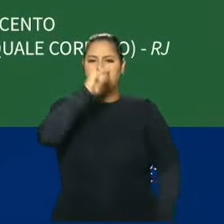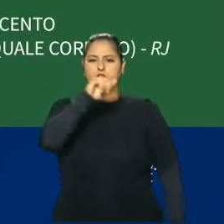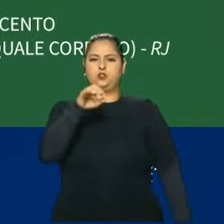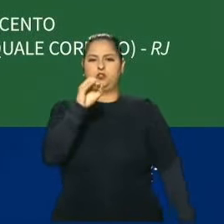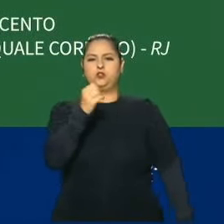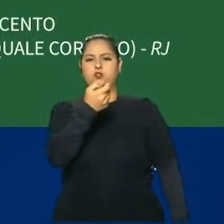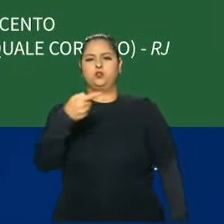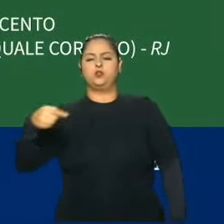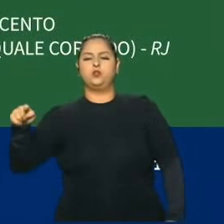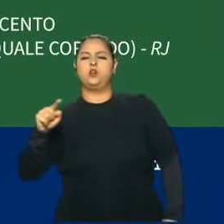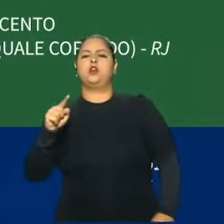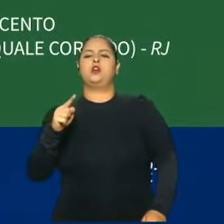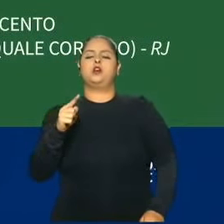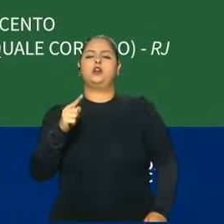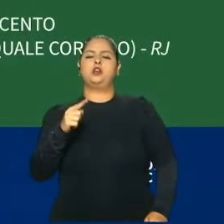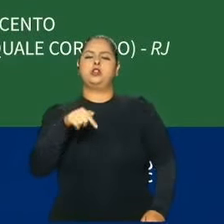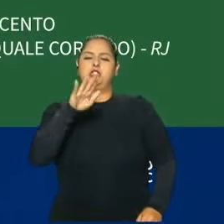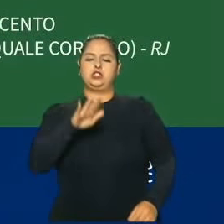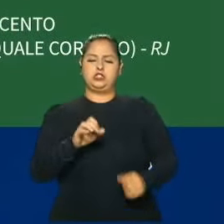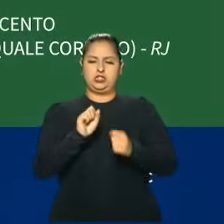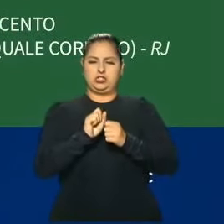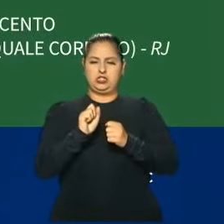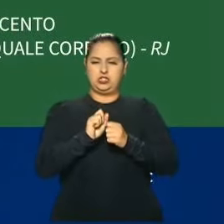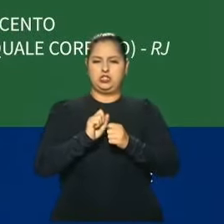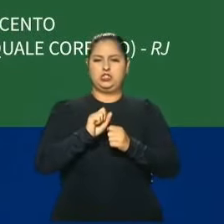Interpretação Ensemble Novecento.